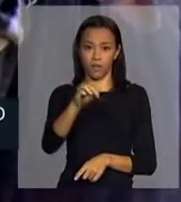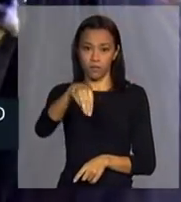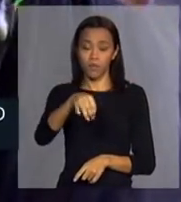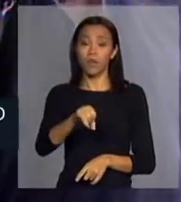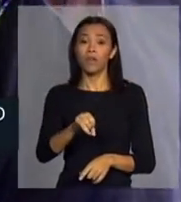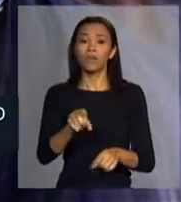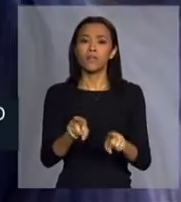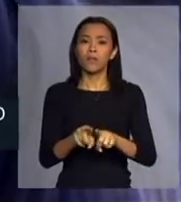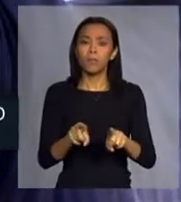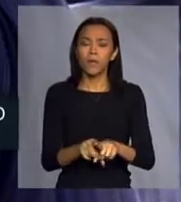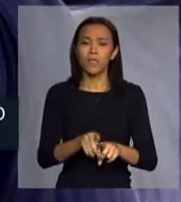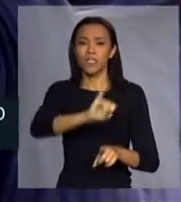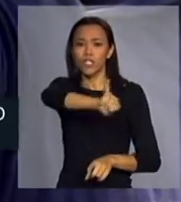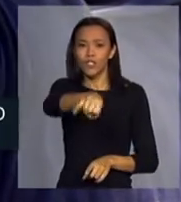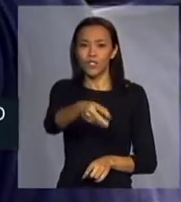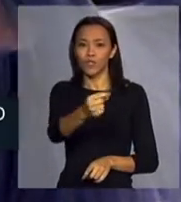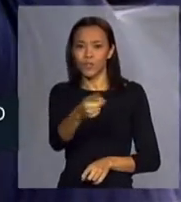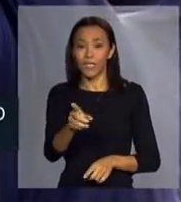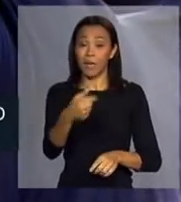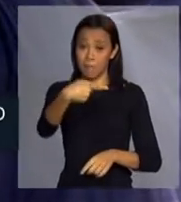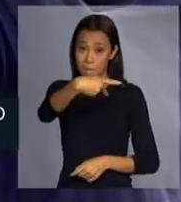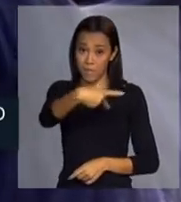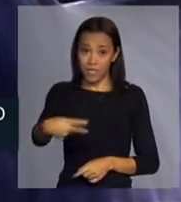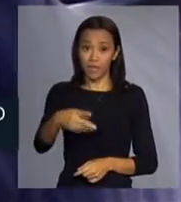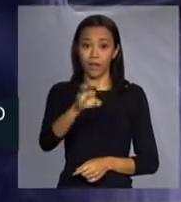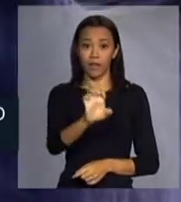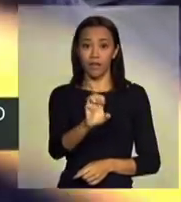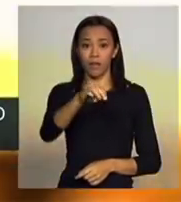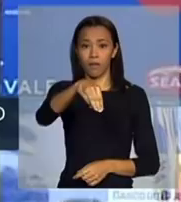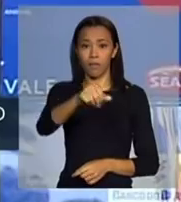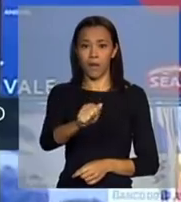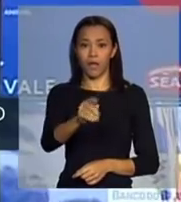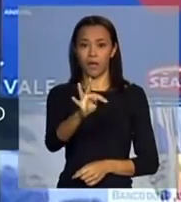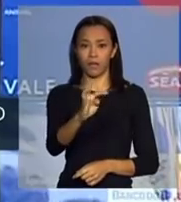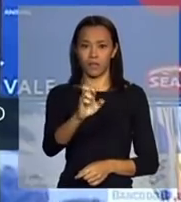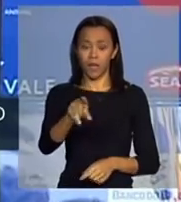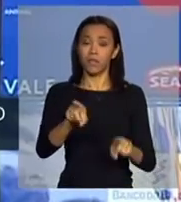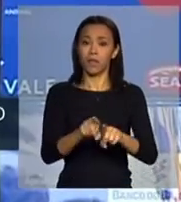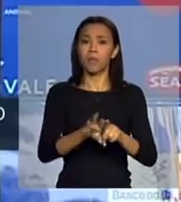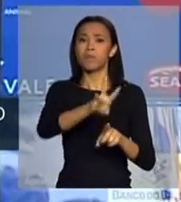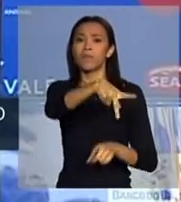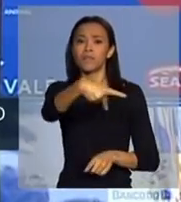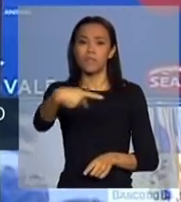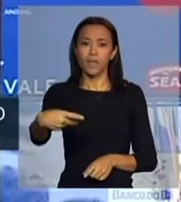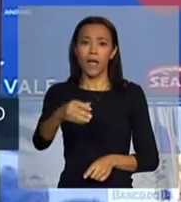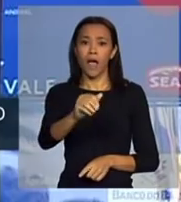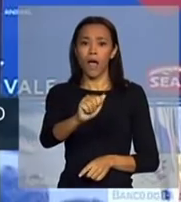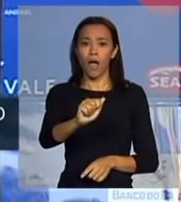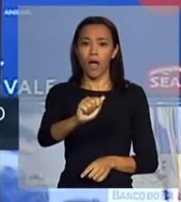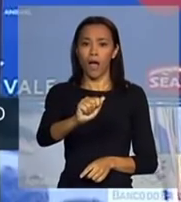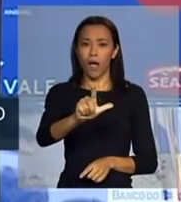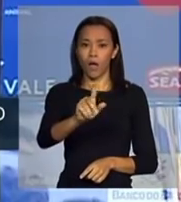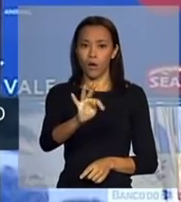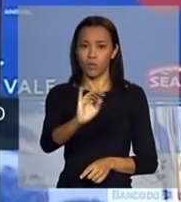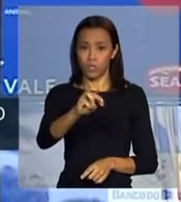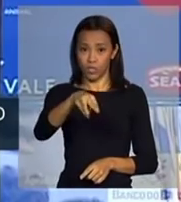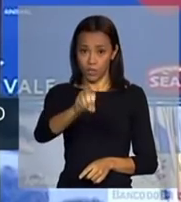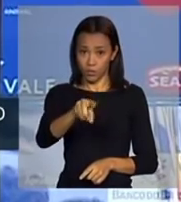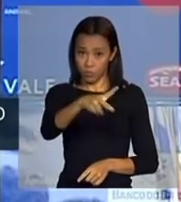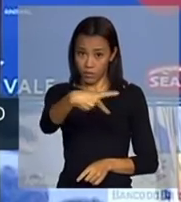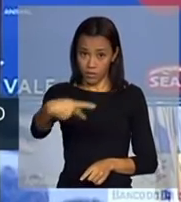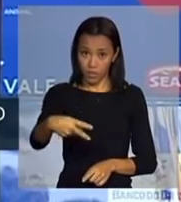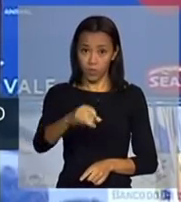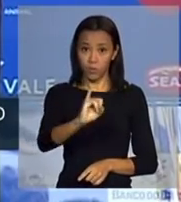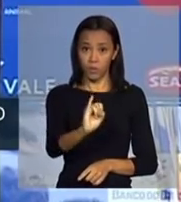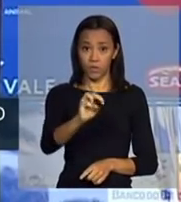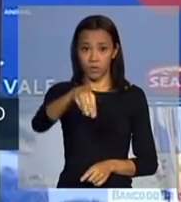José Ricardo Ramos, presidente da Emater, Marcelo Lana Franco, presidente da IPAMIG, Altino Rodrigues Neto, presidente do